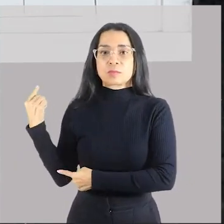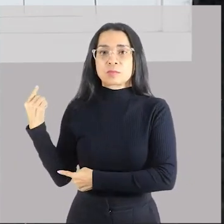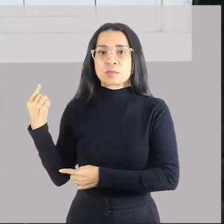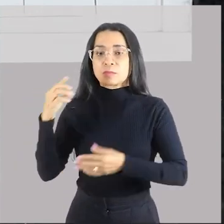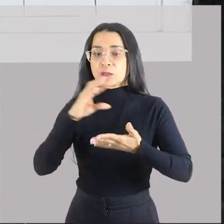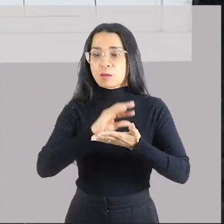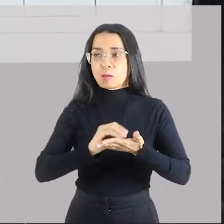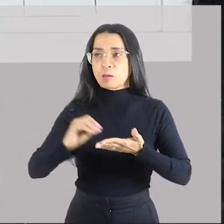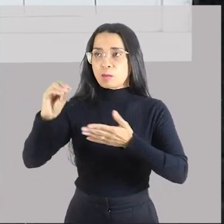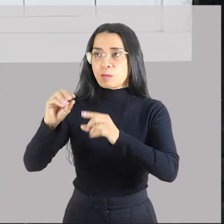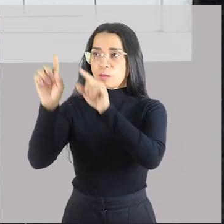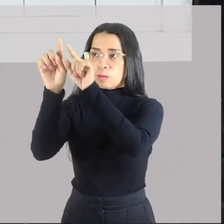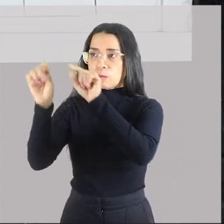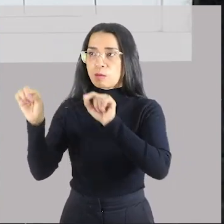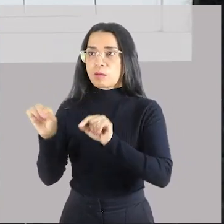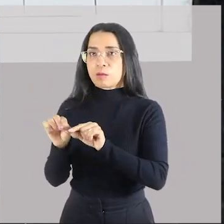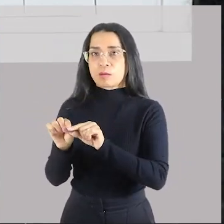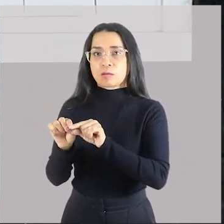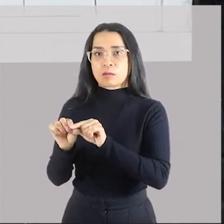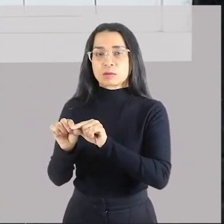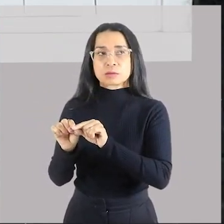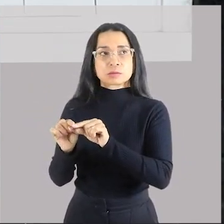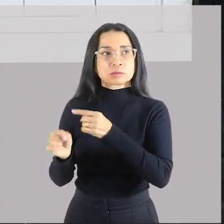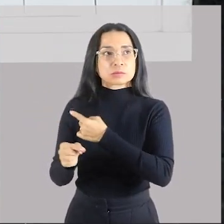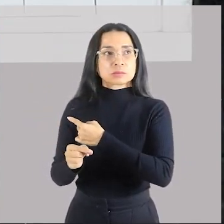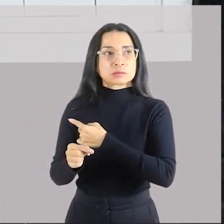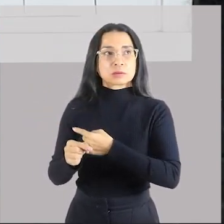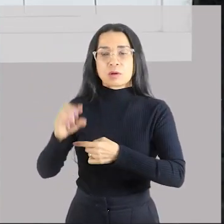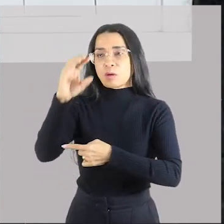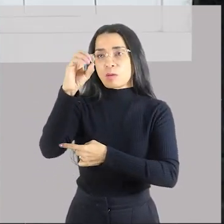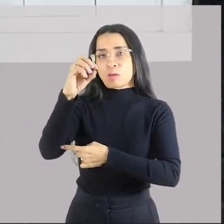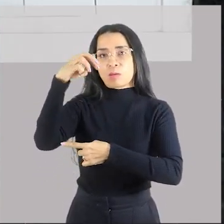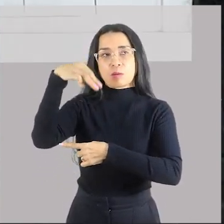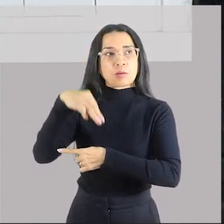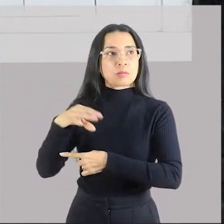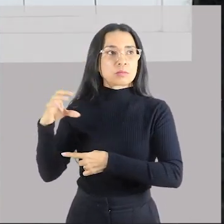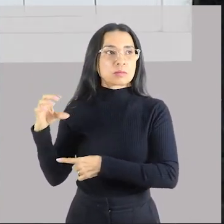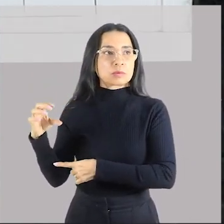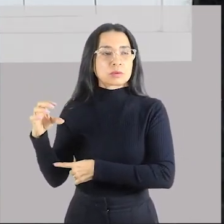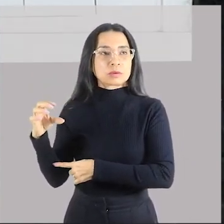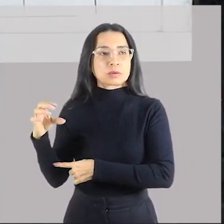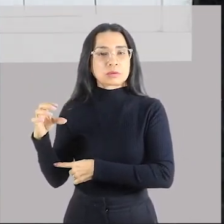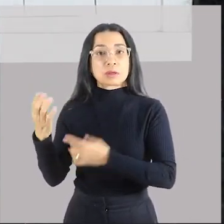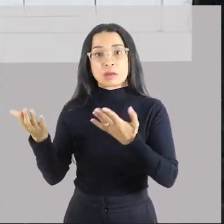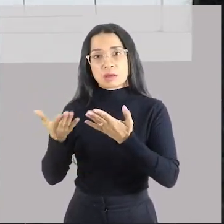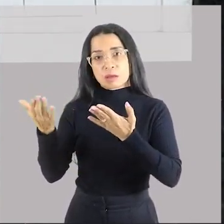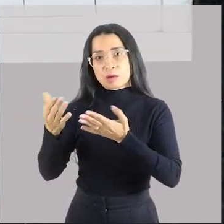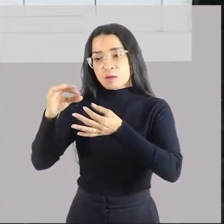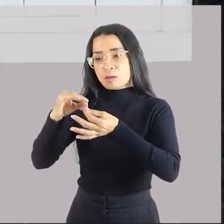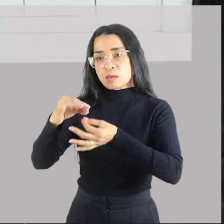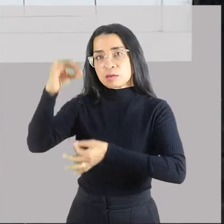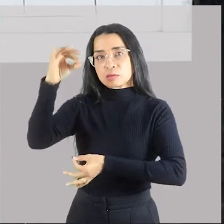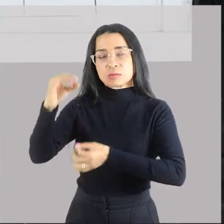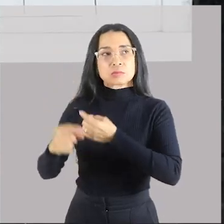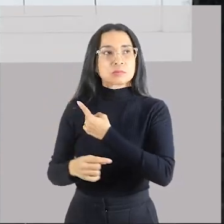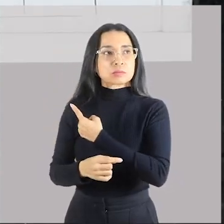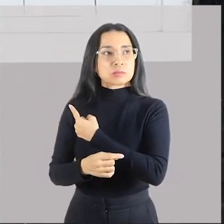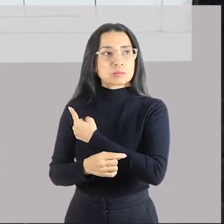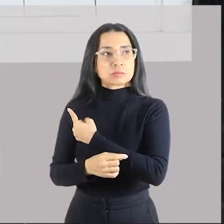melhor. Esse triângulozinho aqui, ó, que é o triângulo OMC. Tá? E vamos colocar as medidas. Aqui,